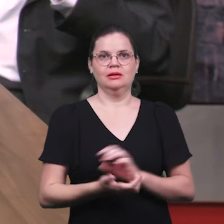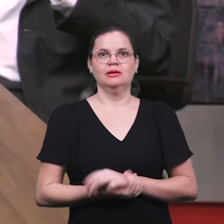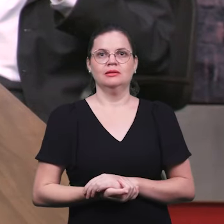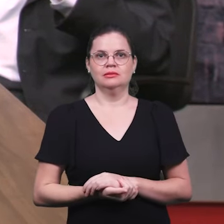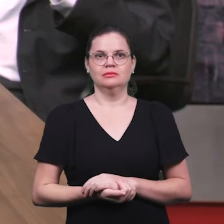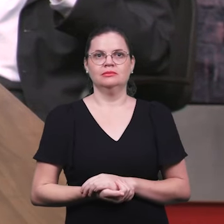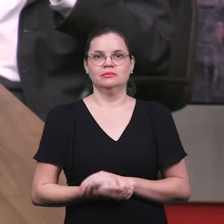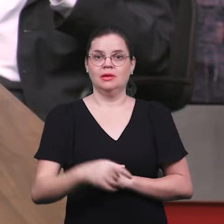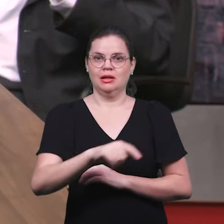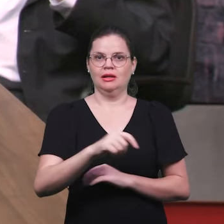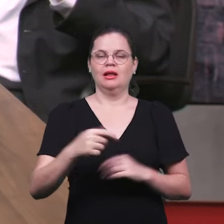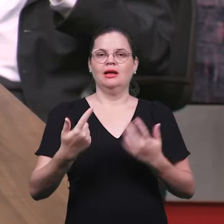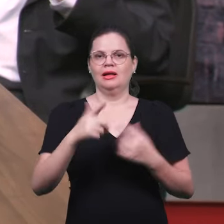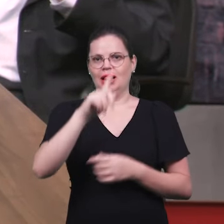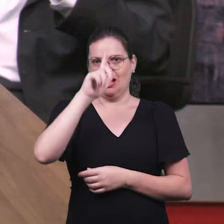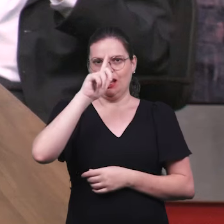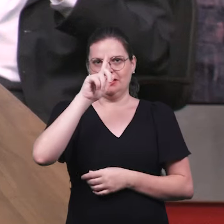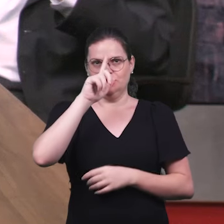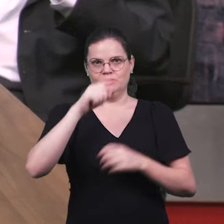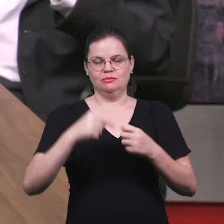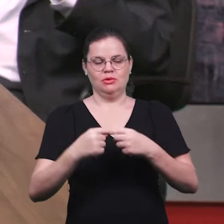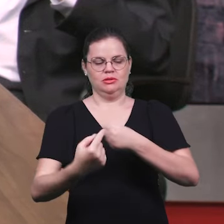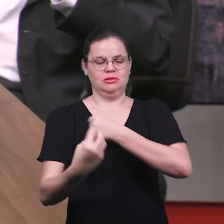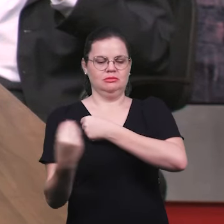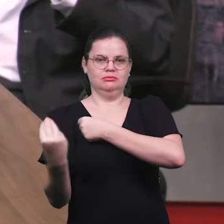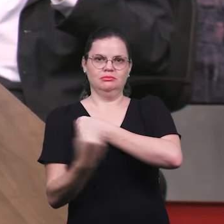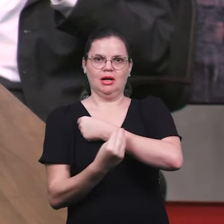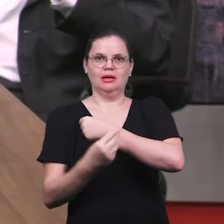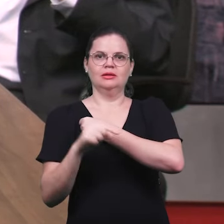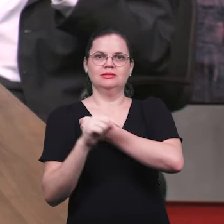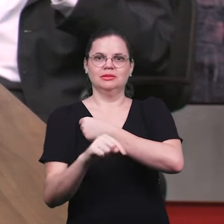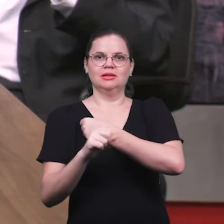vinces. Isso em latim. Neste sinal vencereis.